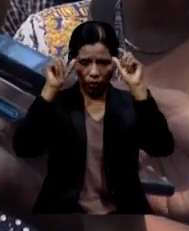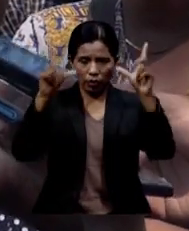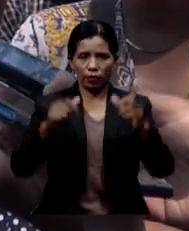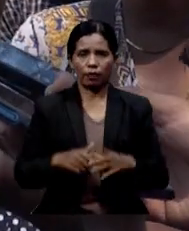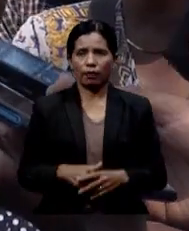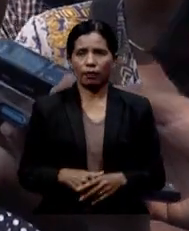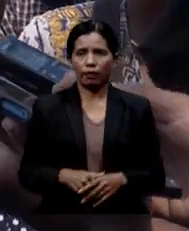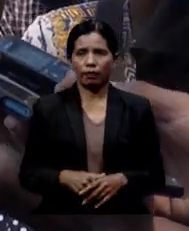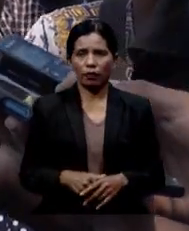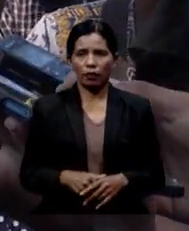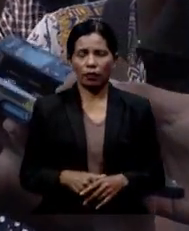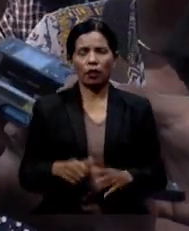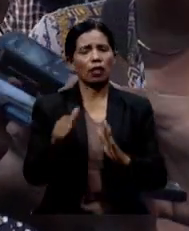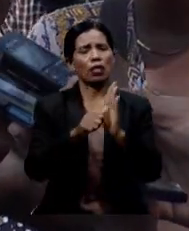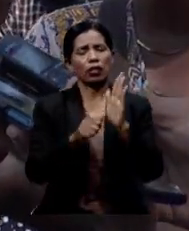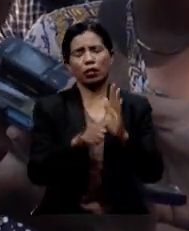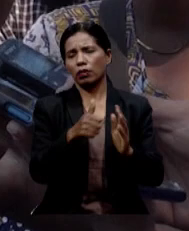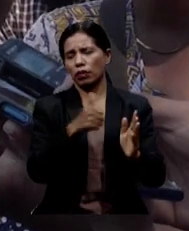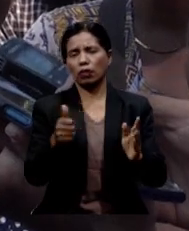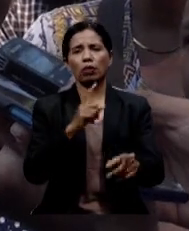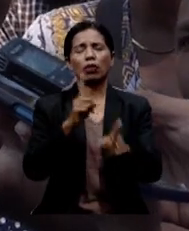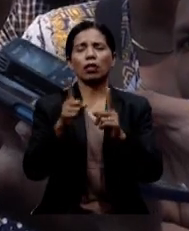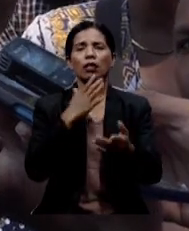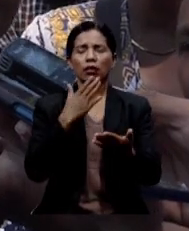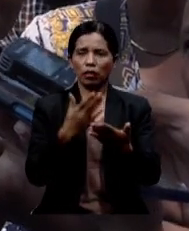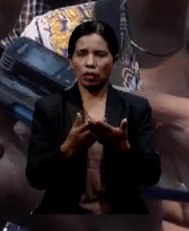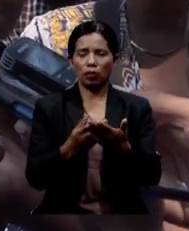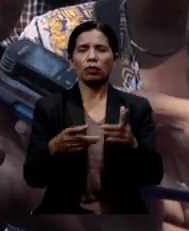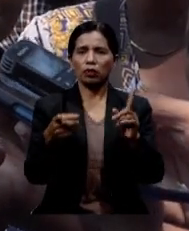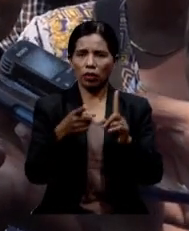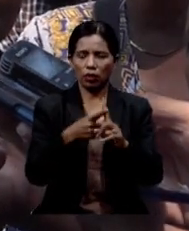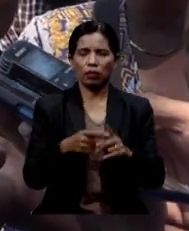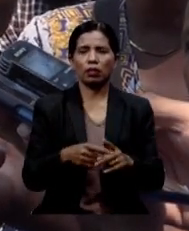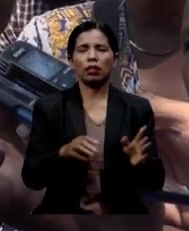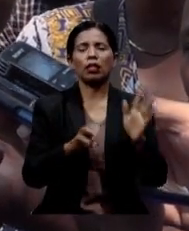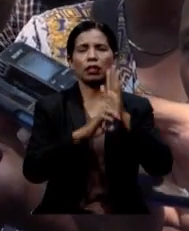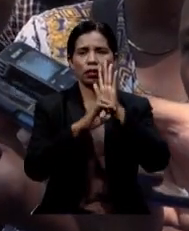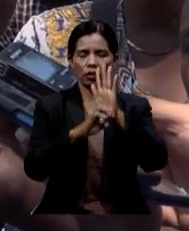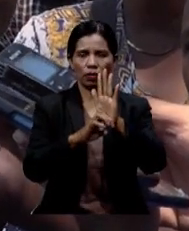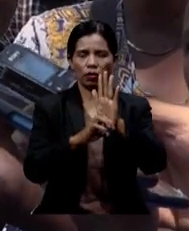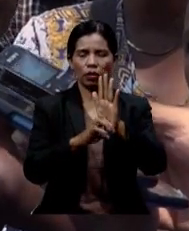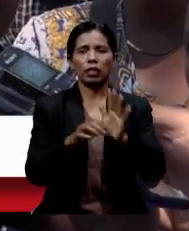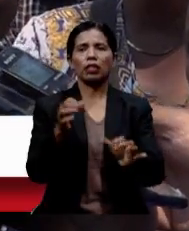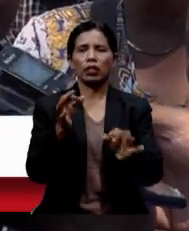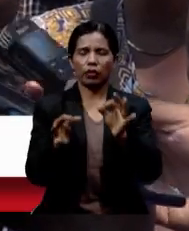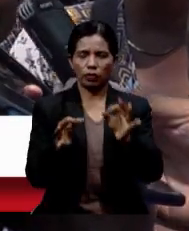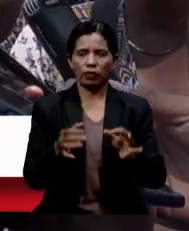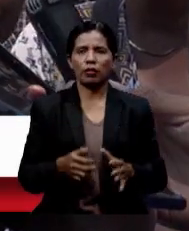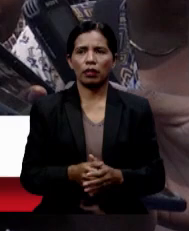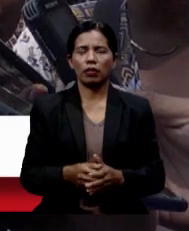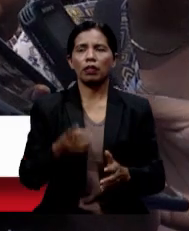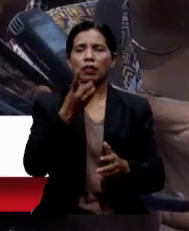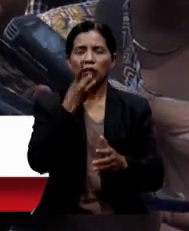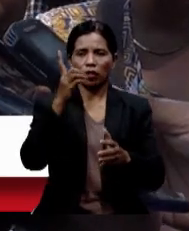Liga. E artigo selo, e a clause positivo, por exemplo, mesmo que